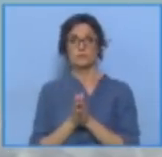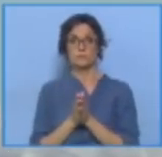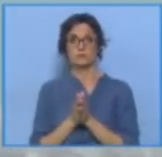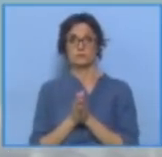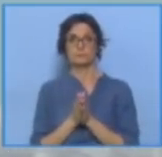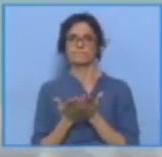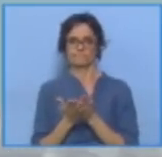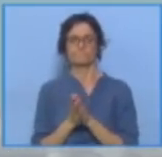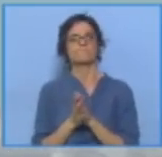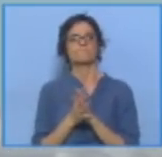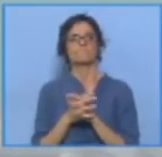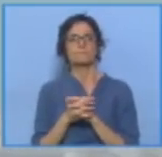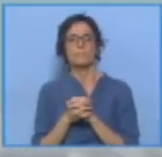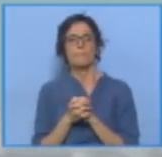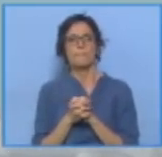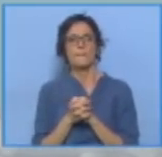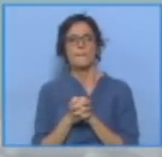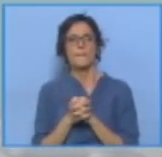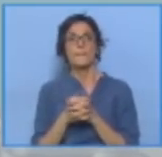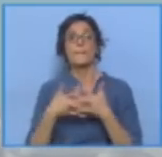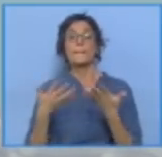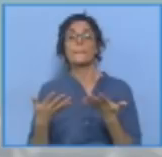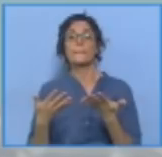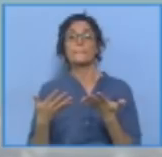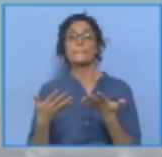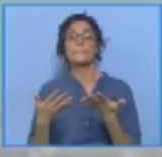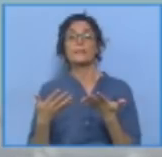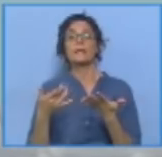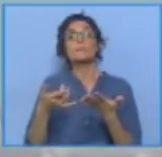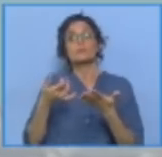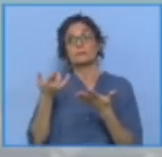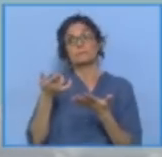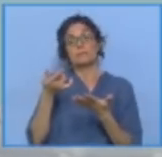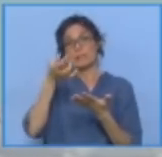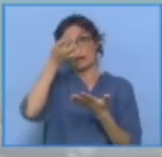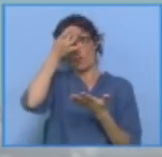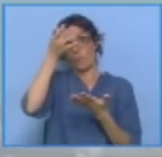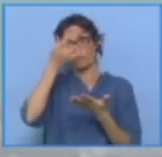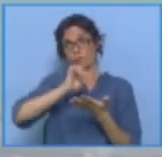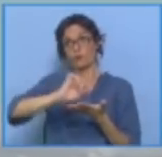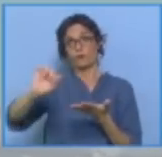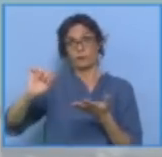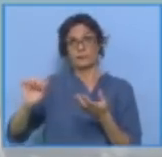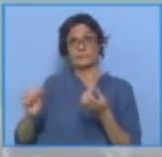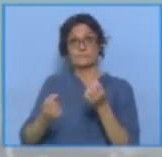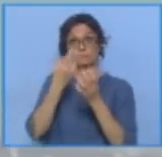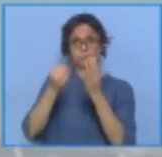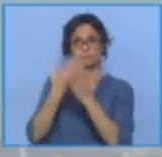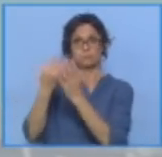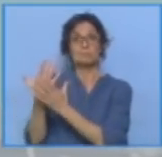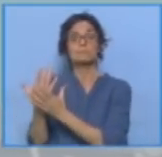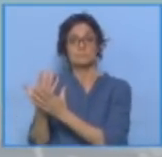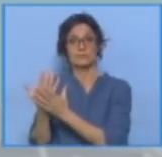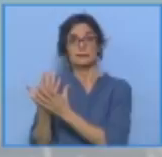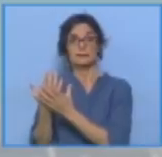Padre Marcelino, estas interpretações, ao fim e ao cabo, que aqui foram surgindo,